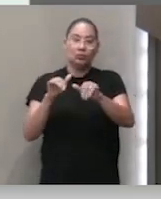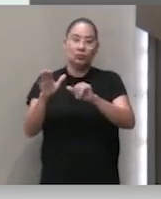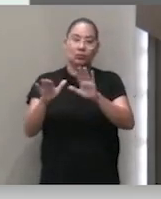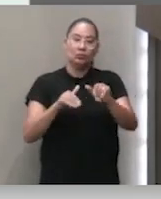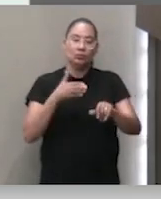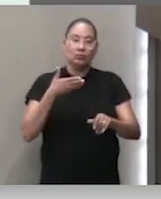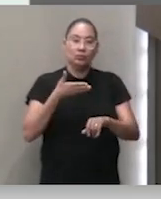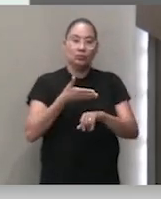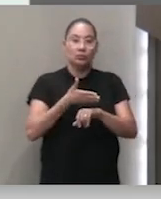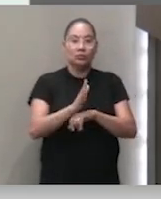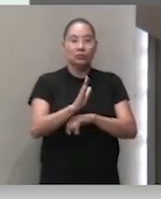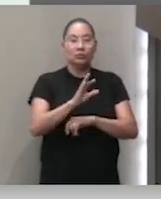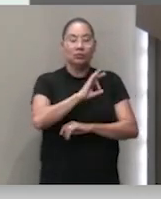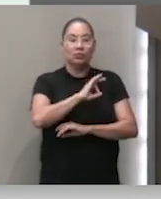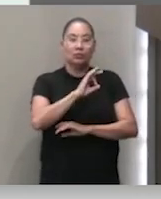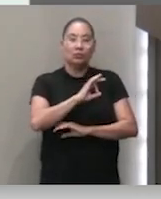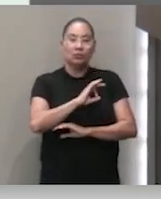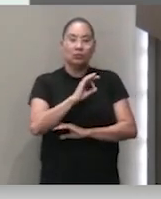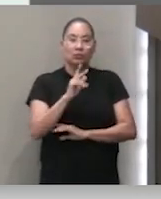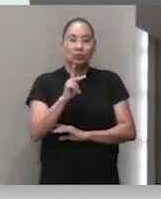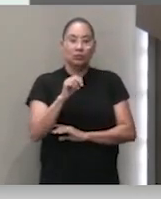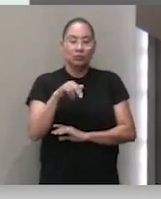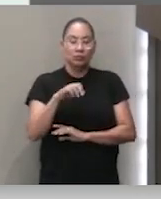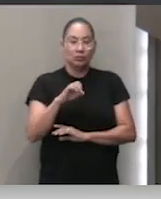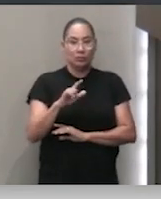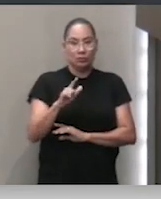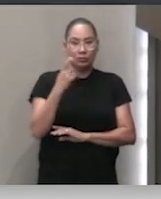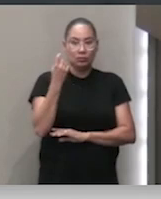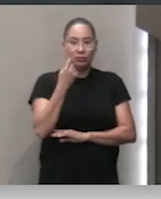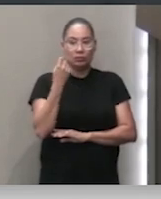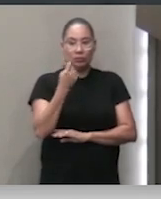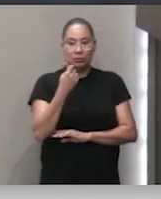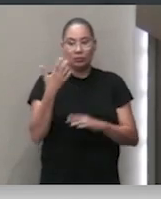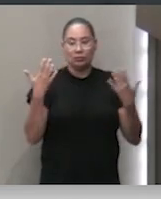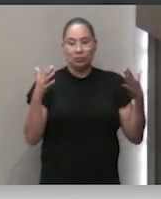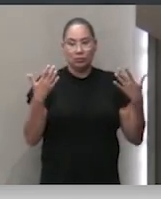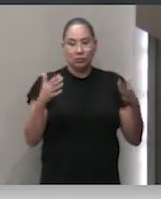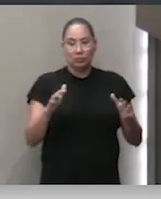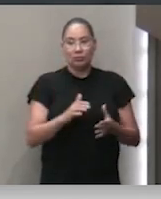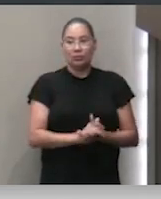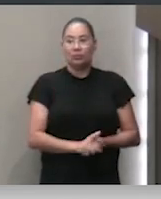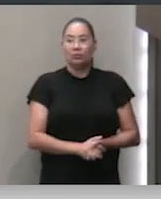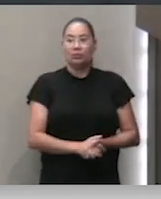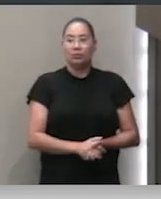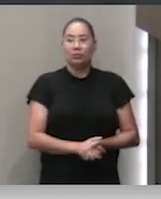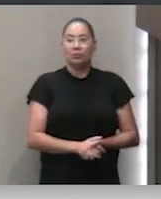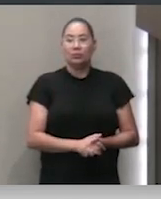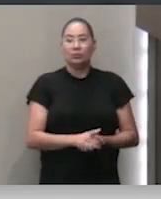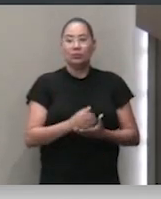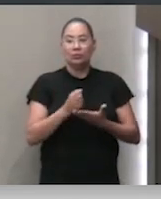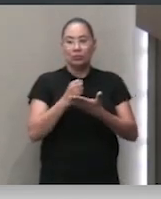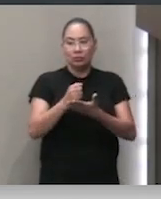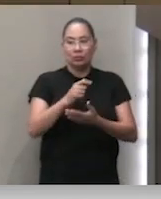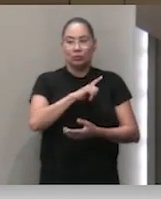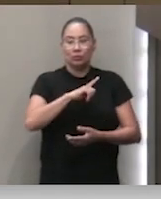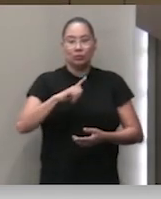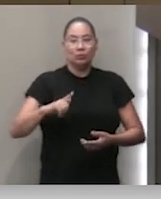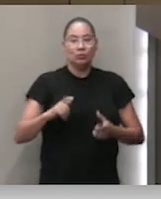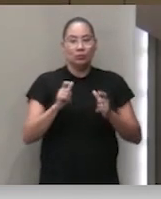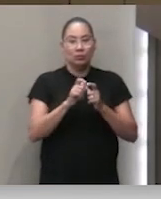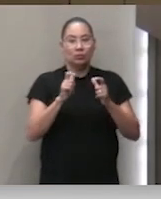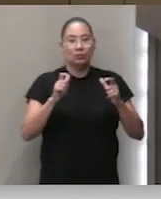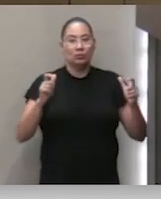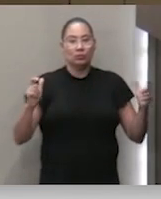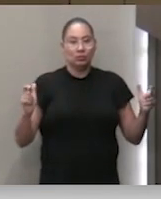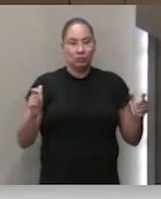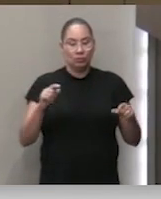dos aprovados na Polícia Penal do Estado do Rio Grande do Sul. Parabéns, Paulinho. Contamos com o apoio do nosso governador aí para ampliar o quadro